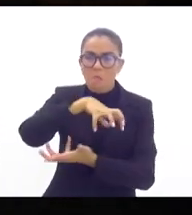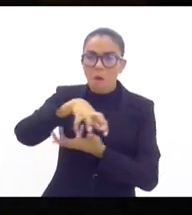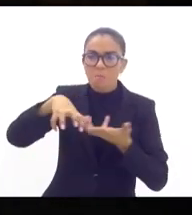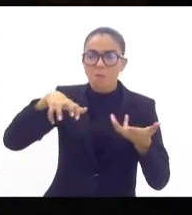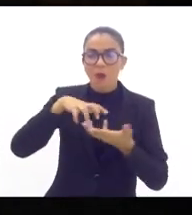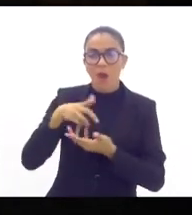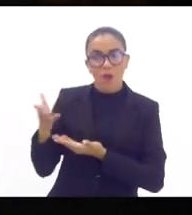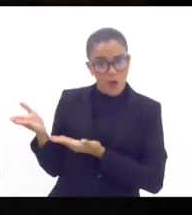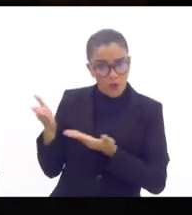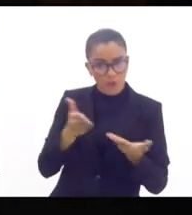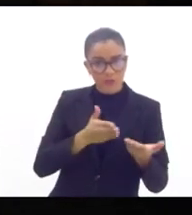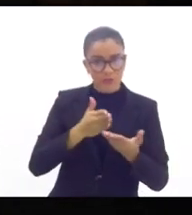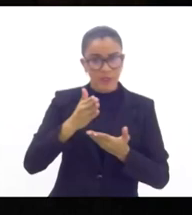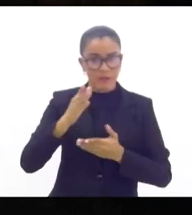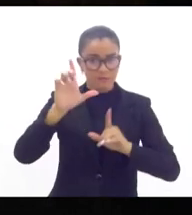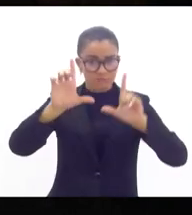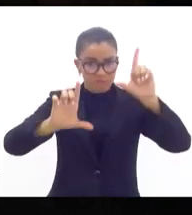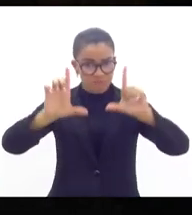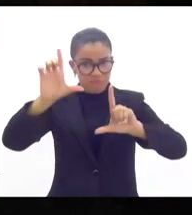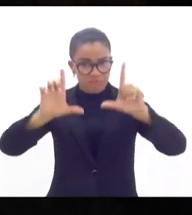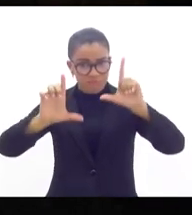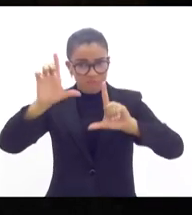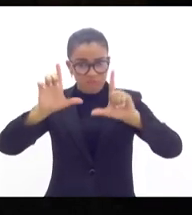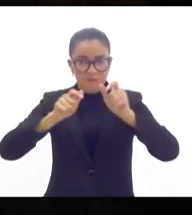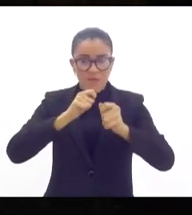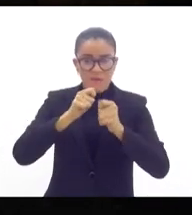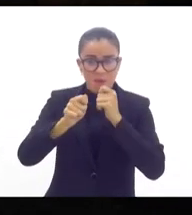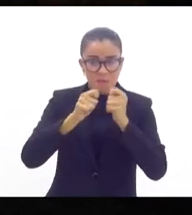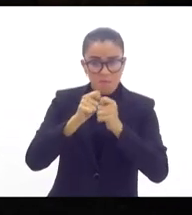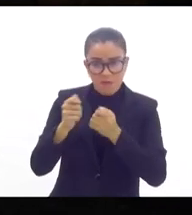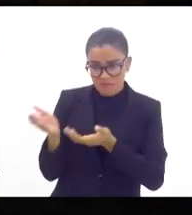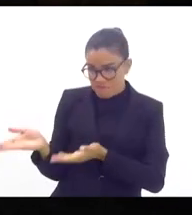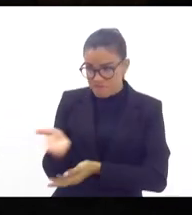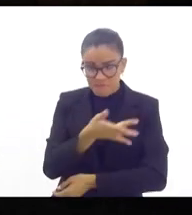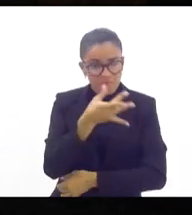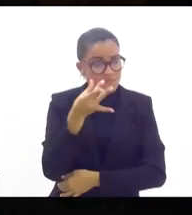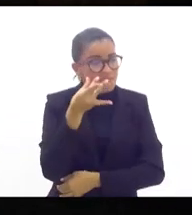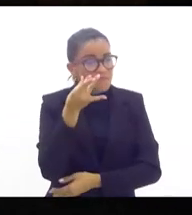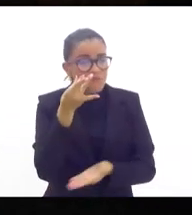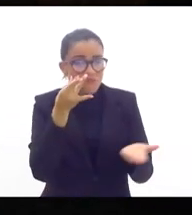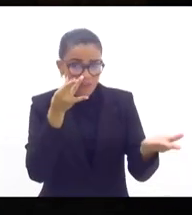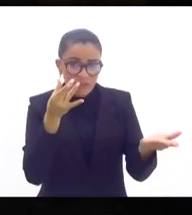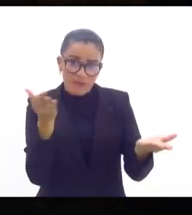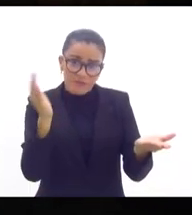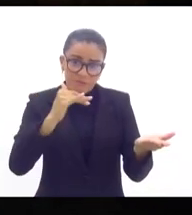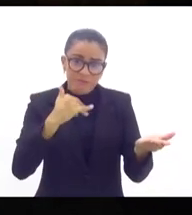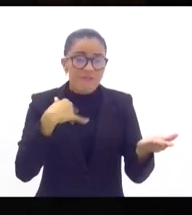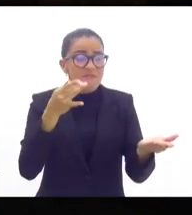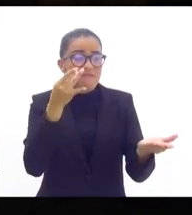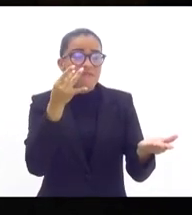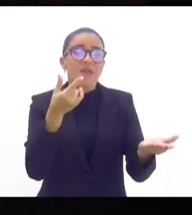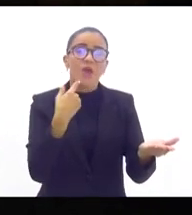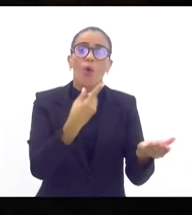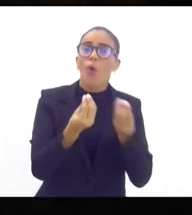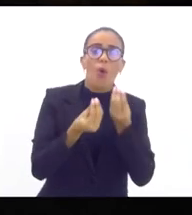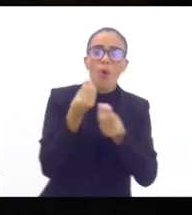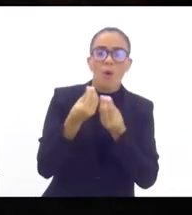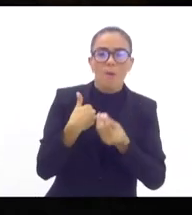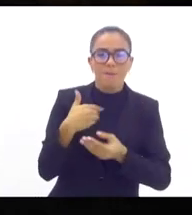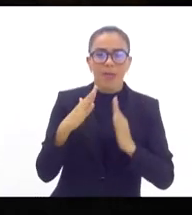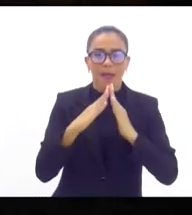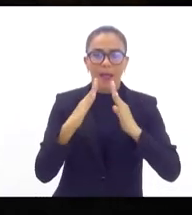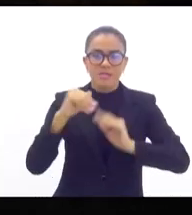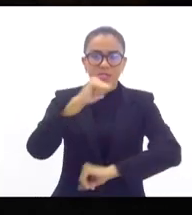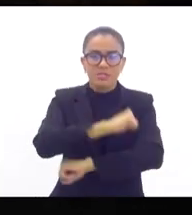as TVs e convidei para participar para assistir um jogo da minha casa e